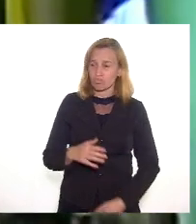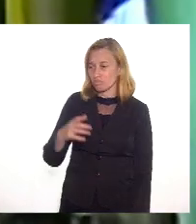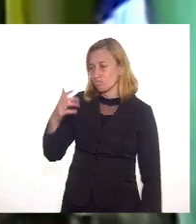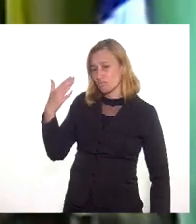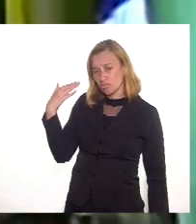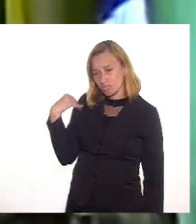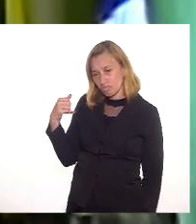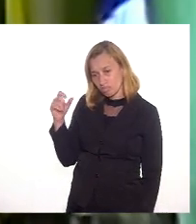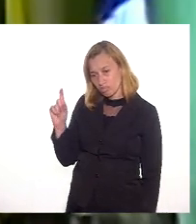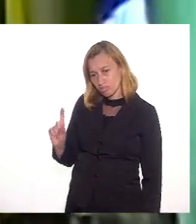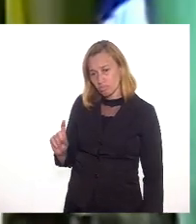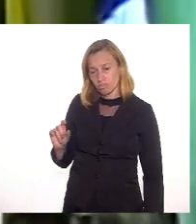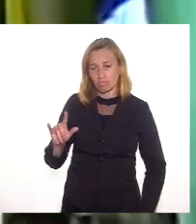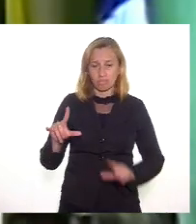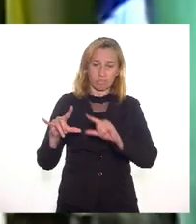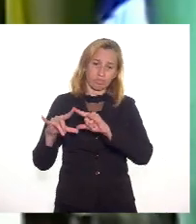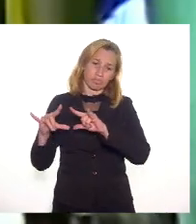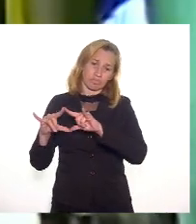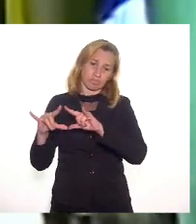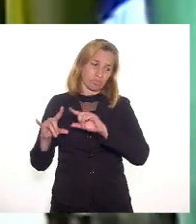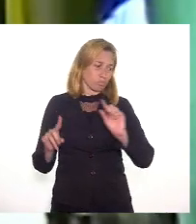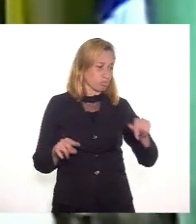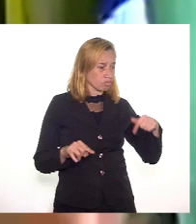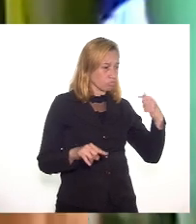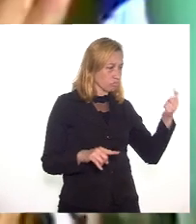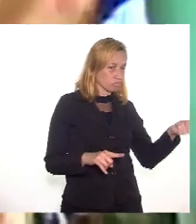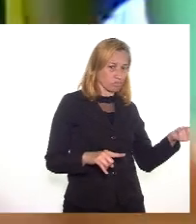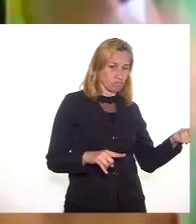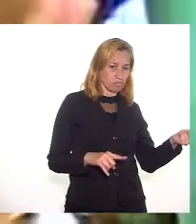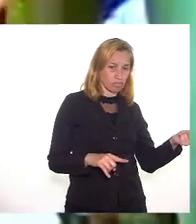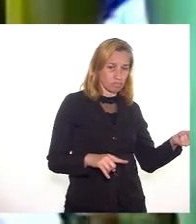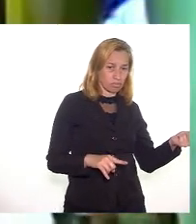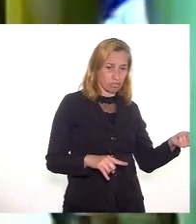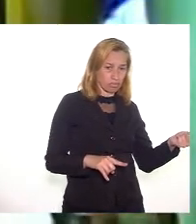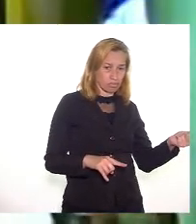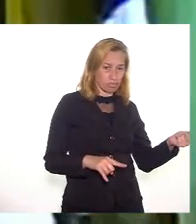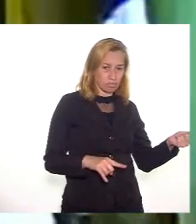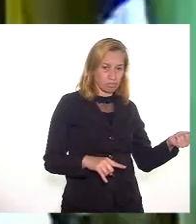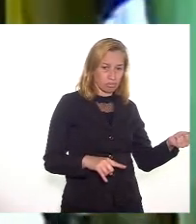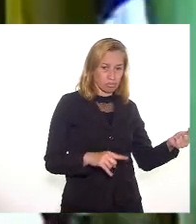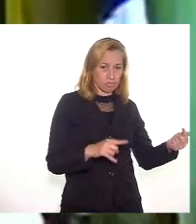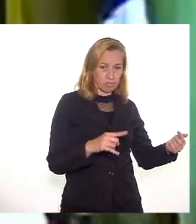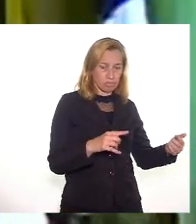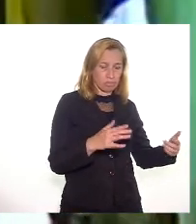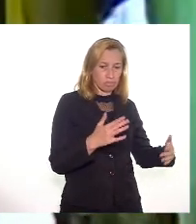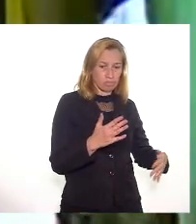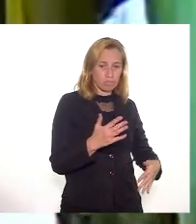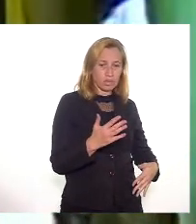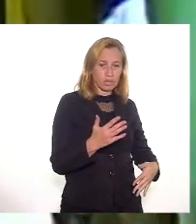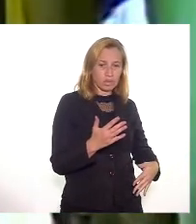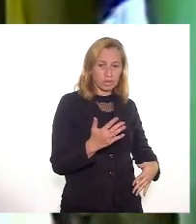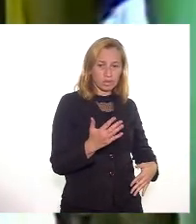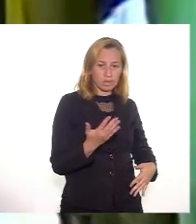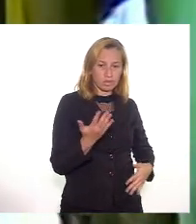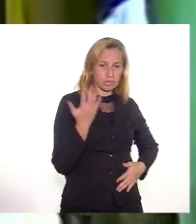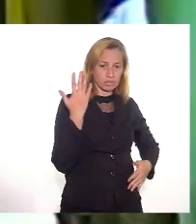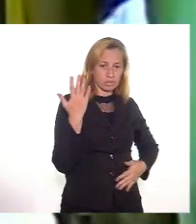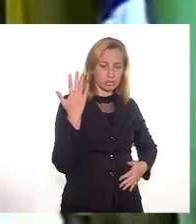a milícia, do outro lado o dono da firma. E aí eu lhes pergunto,